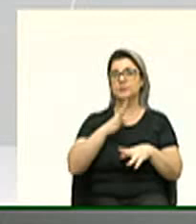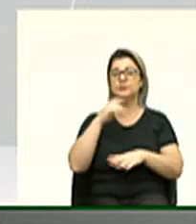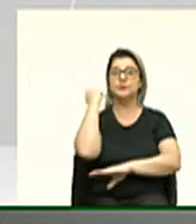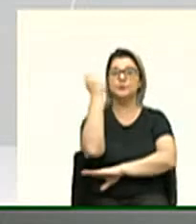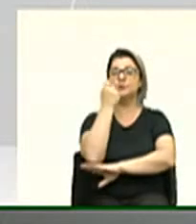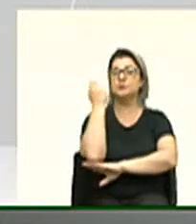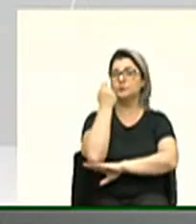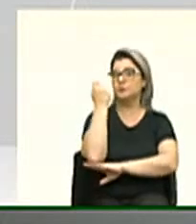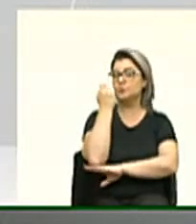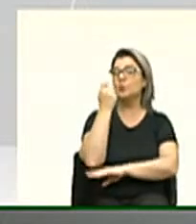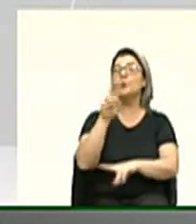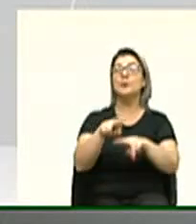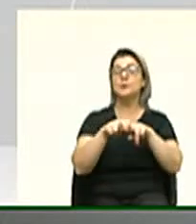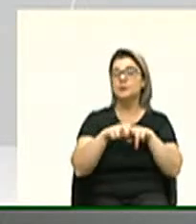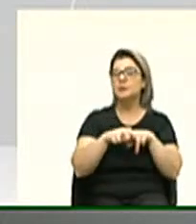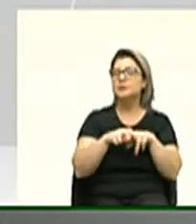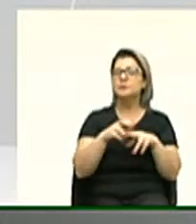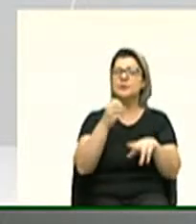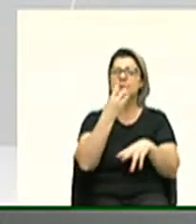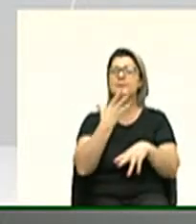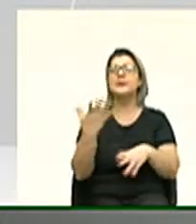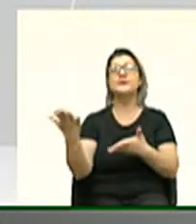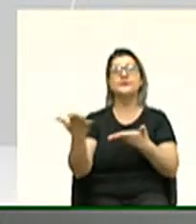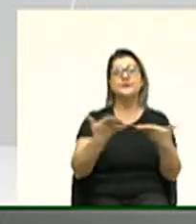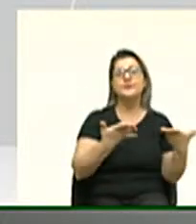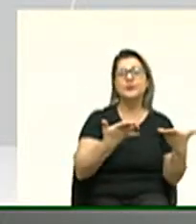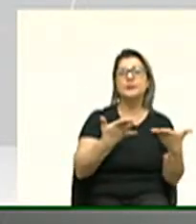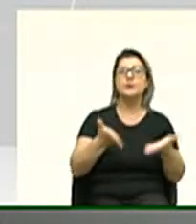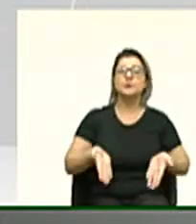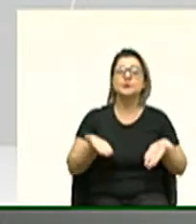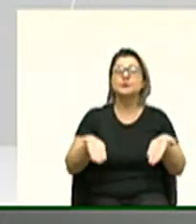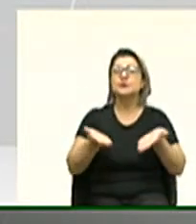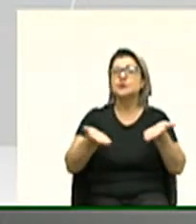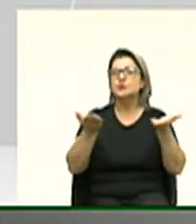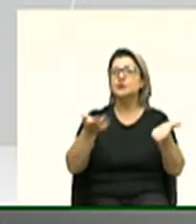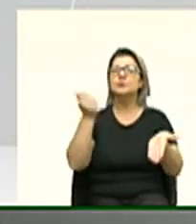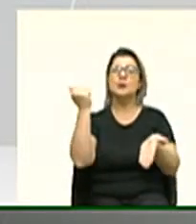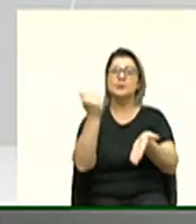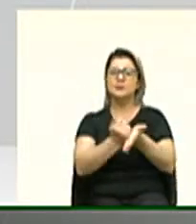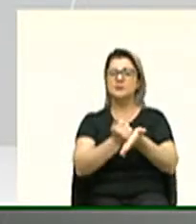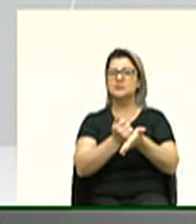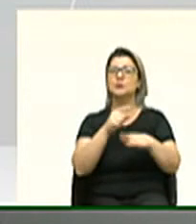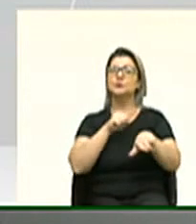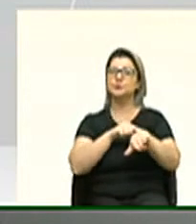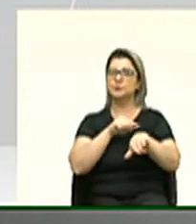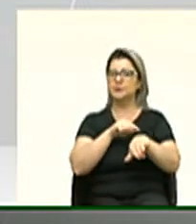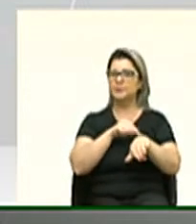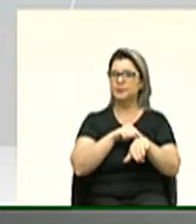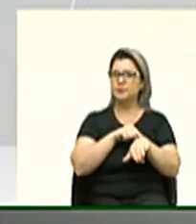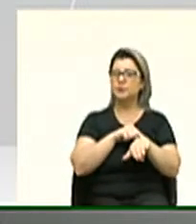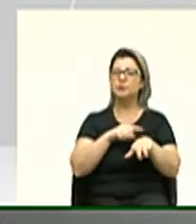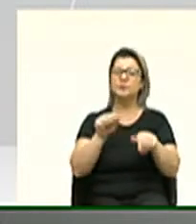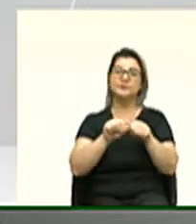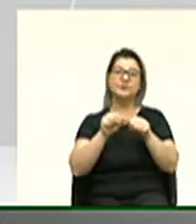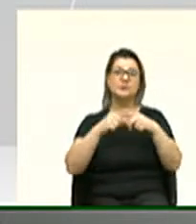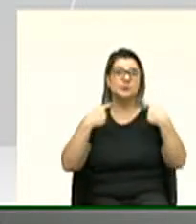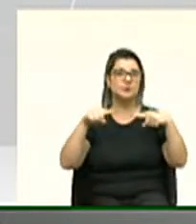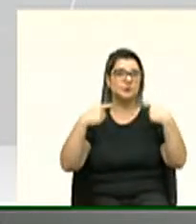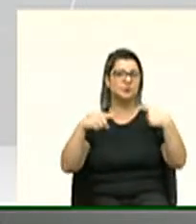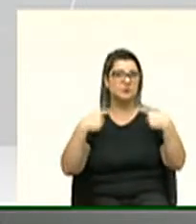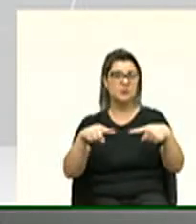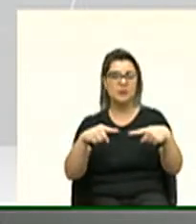o incentivo, o estímulo, a marcação de um período para fazer o debate. Acho que daquele atropelamento